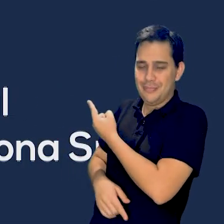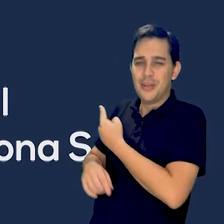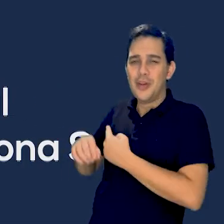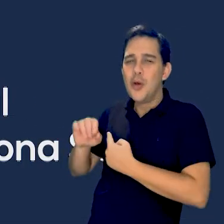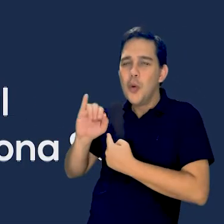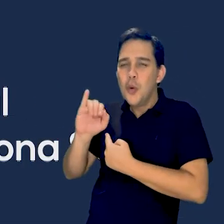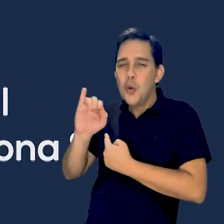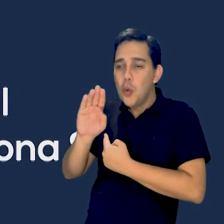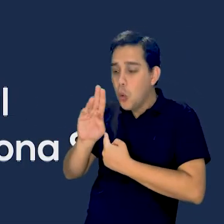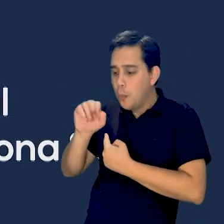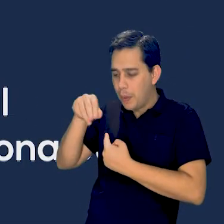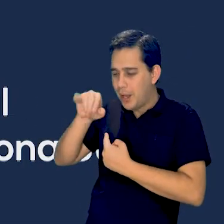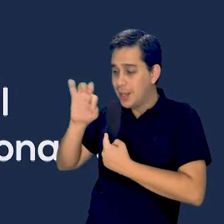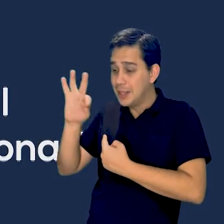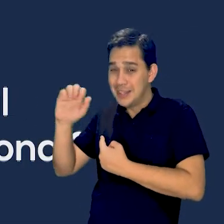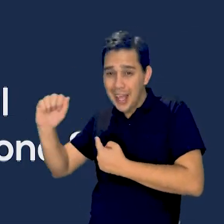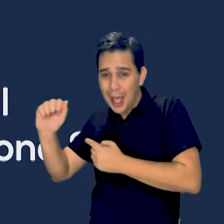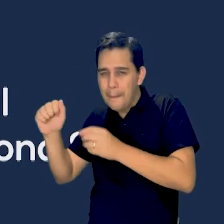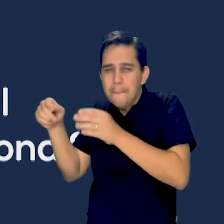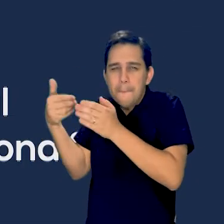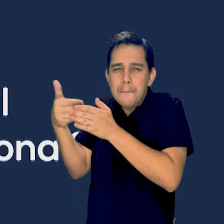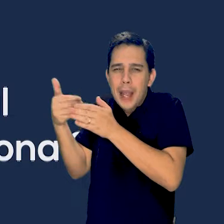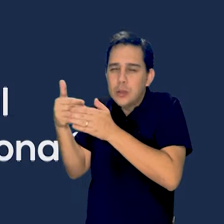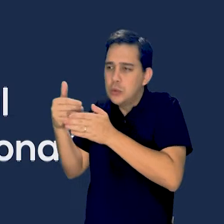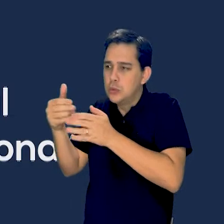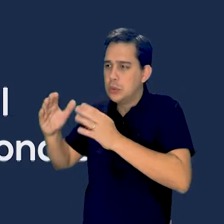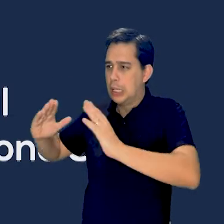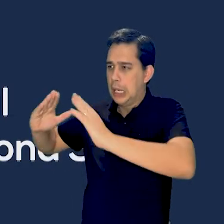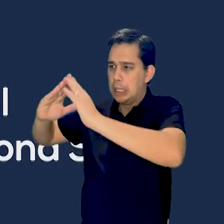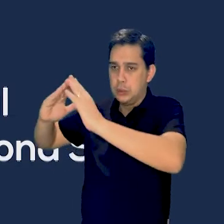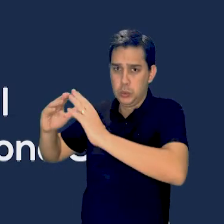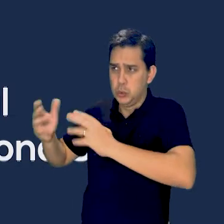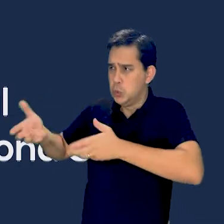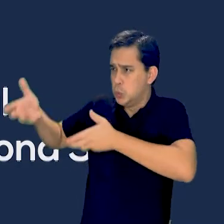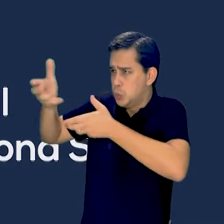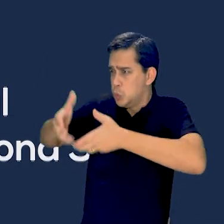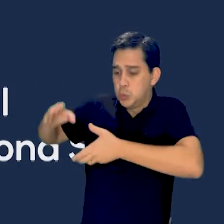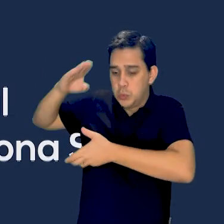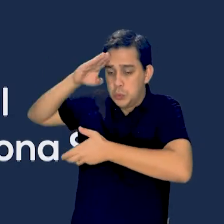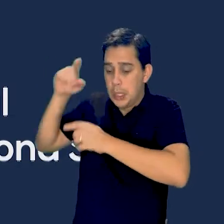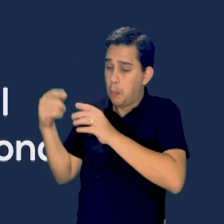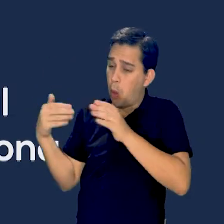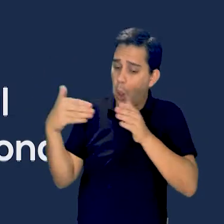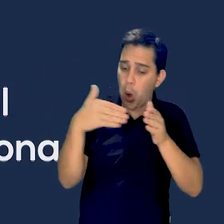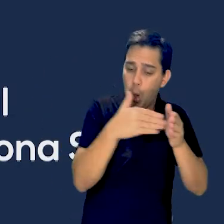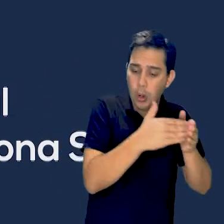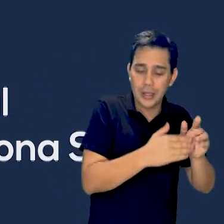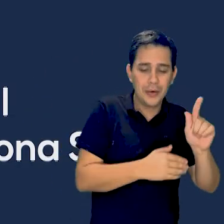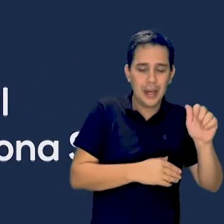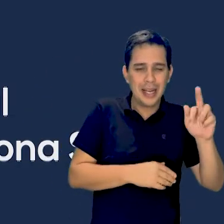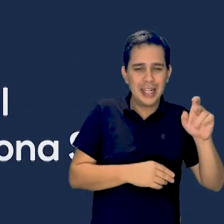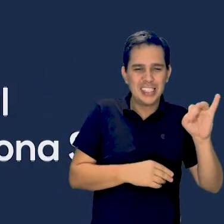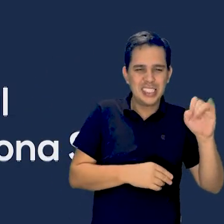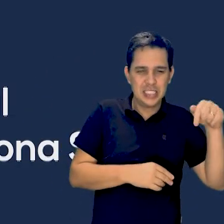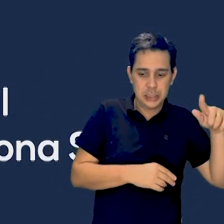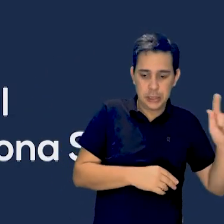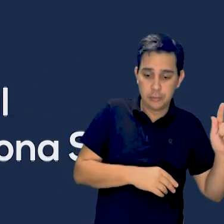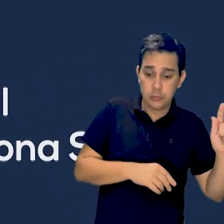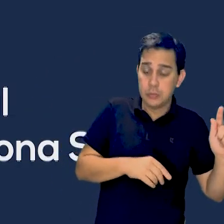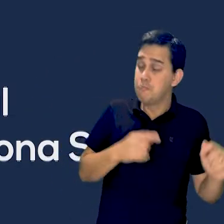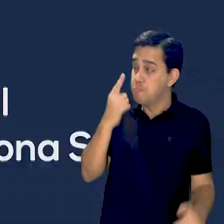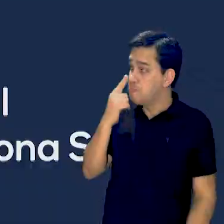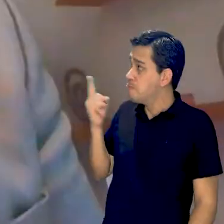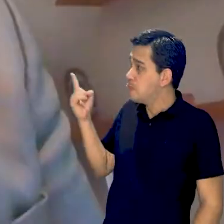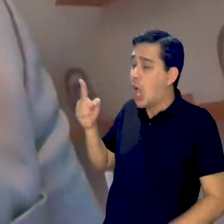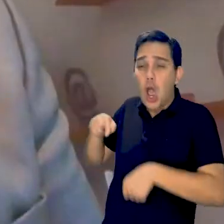Maitá, ali próximo ao Corpo dos Bombeiros, até o final de Barra de Guaratiba. Então, tudo o que ocorre nesta